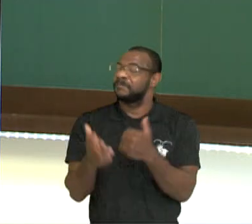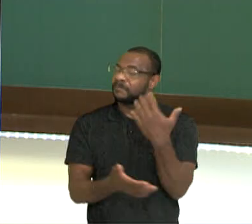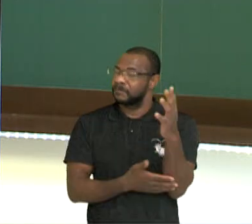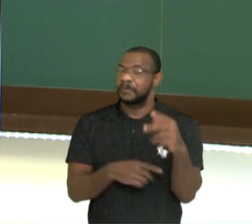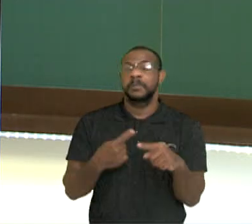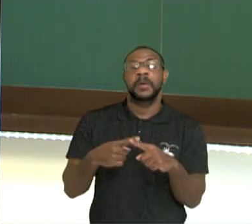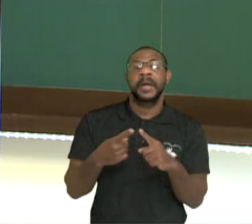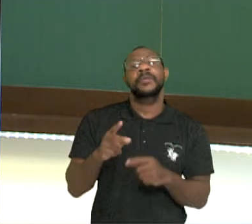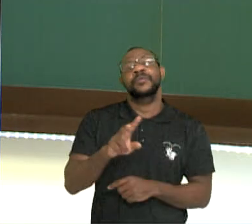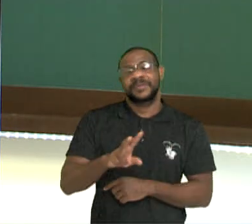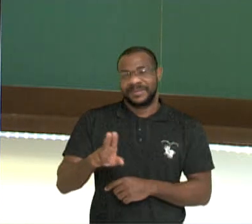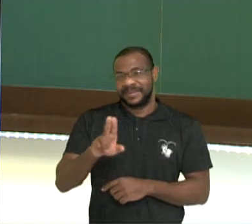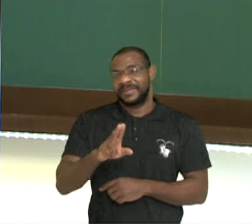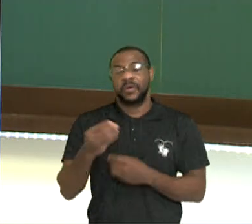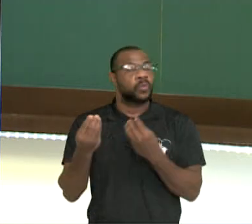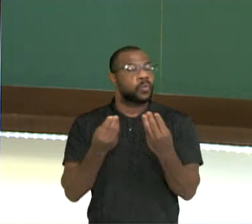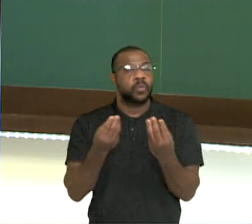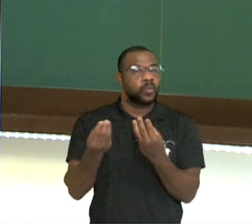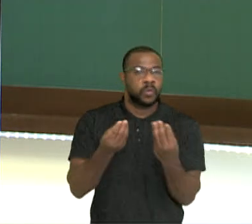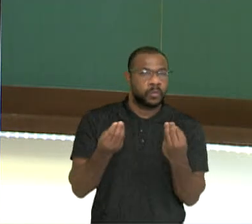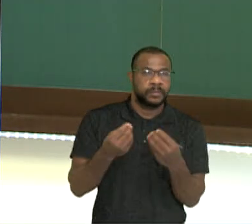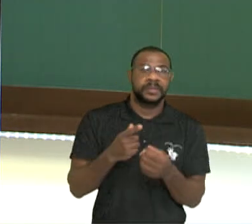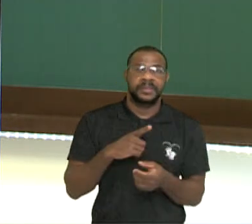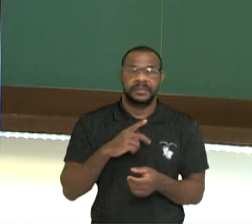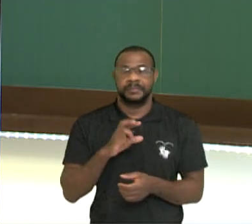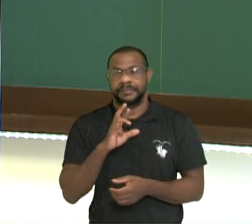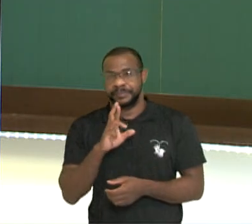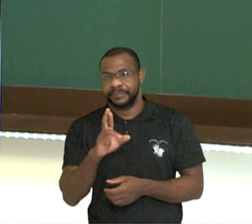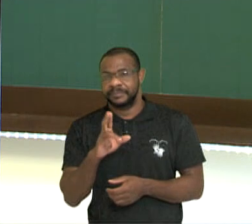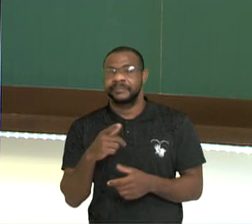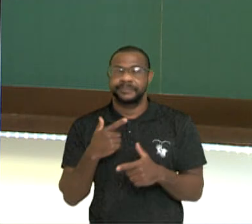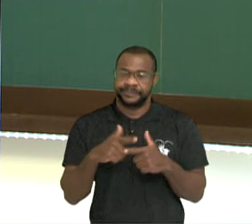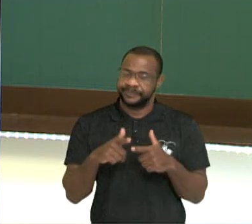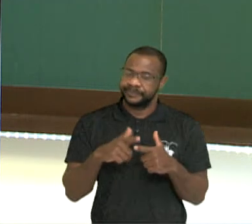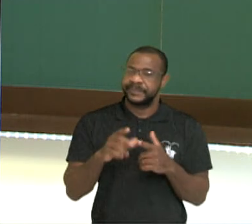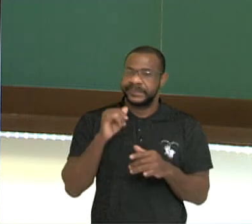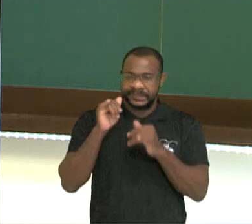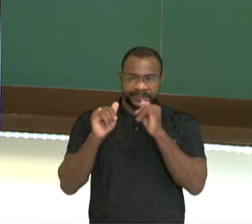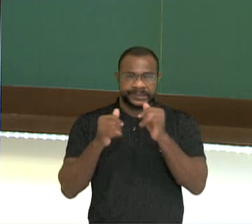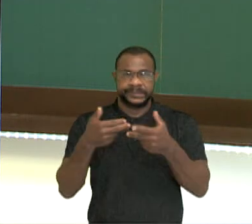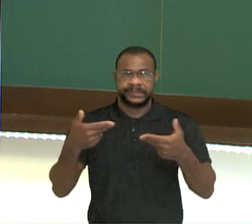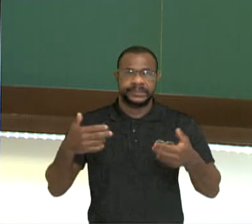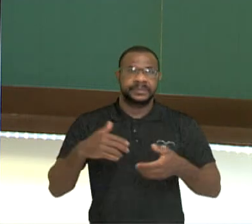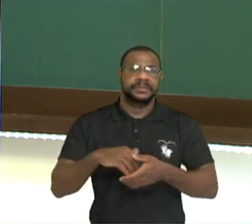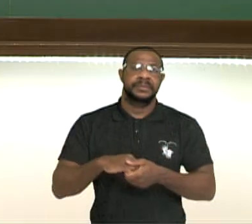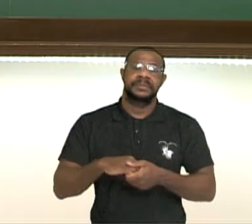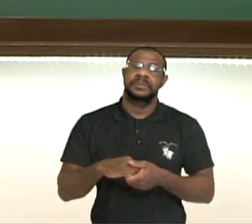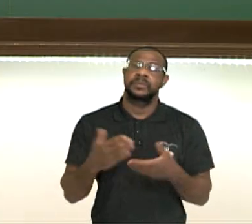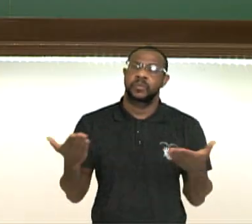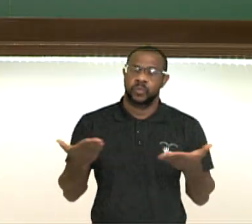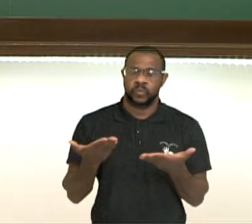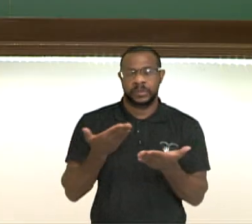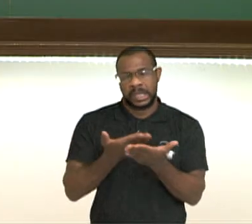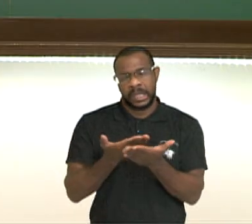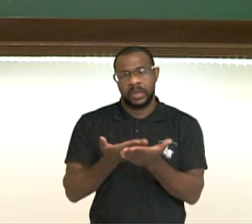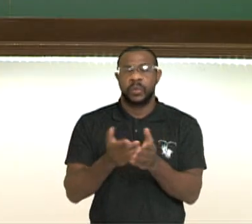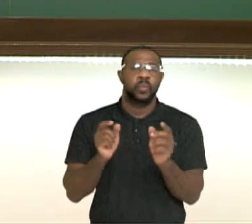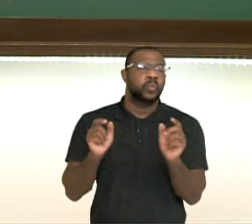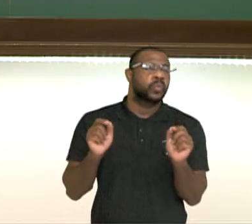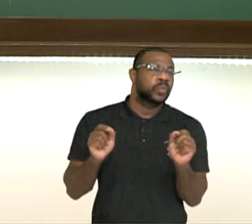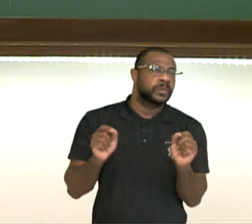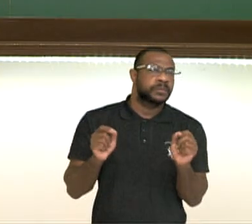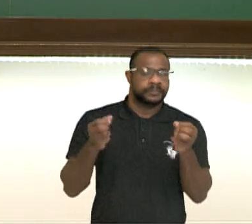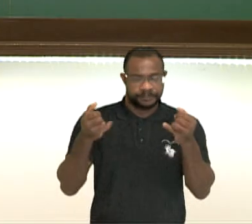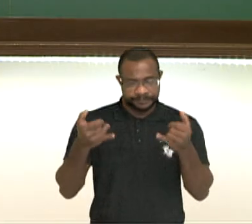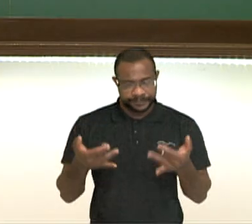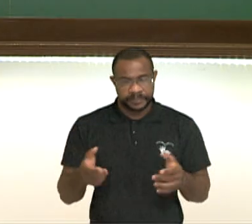descontrolada, também resultando na escassez dessa fonte de energia. Então, nessa nossa aula de hoje, nós falamos um